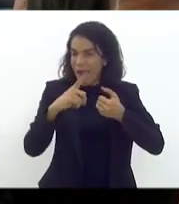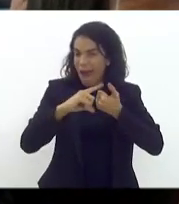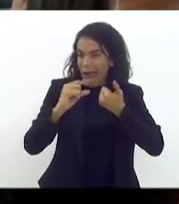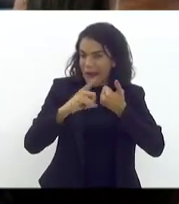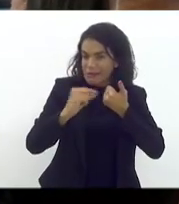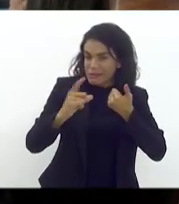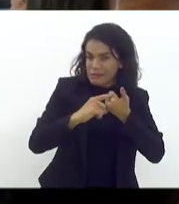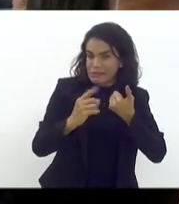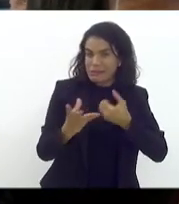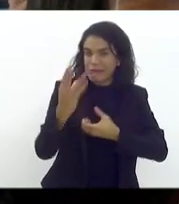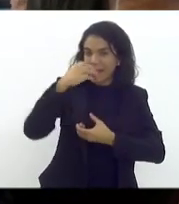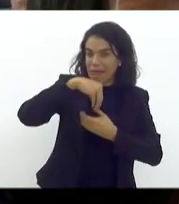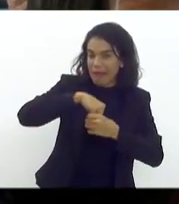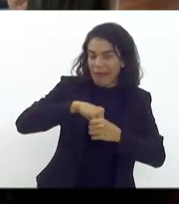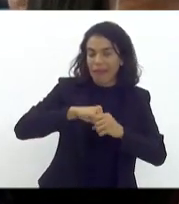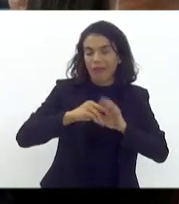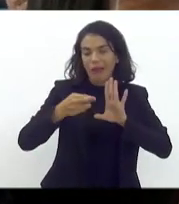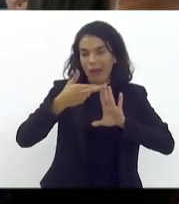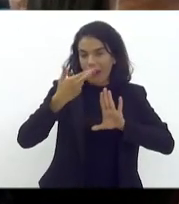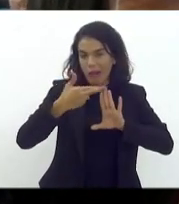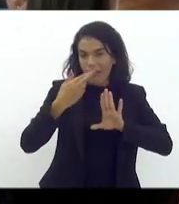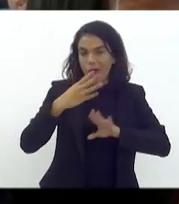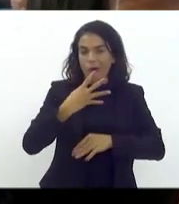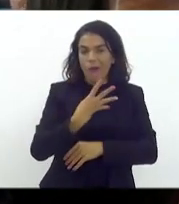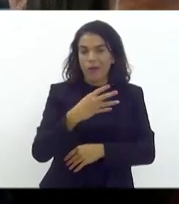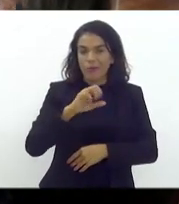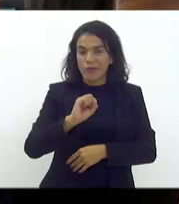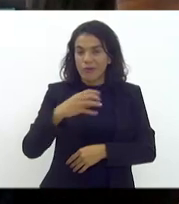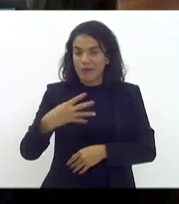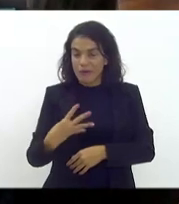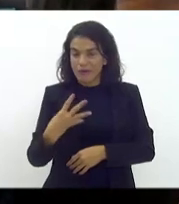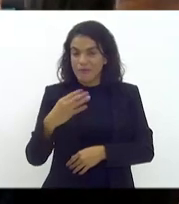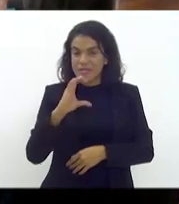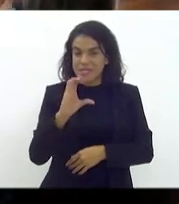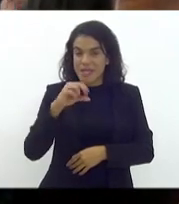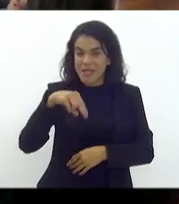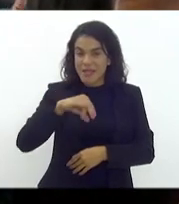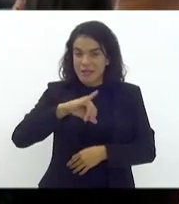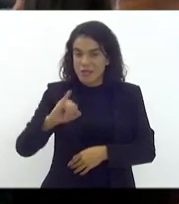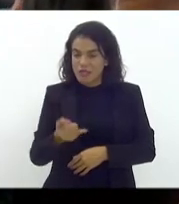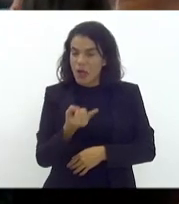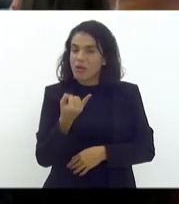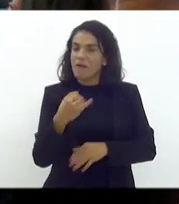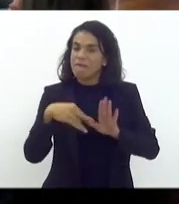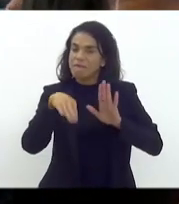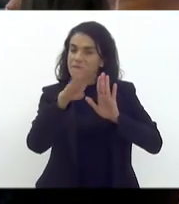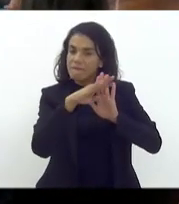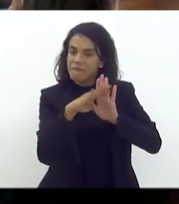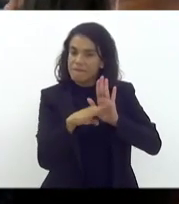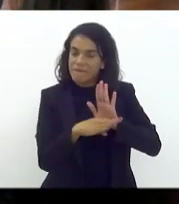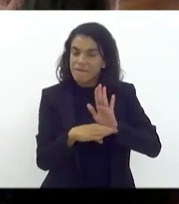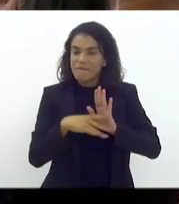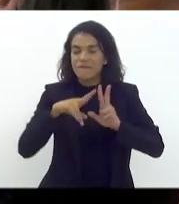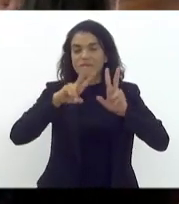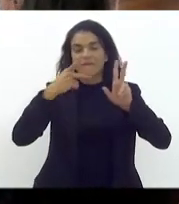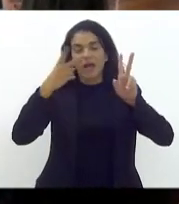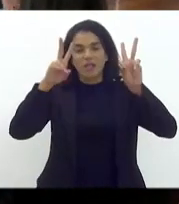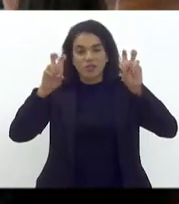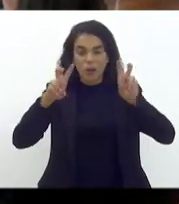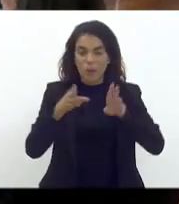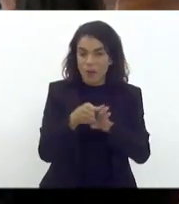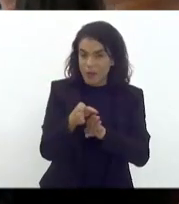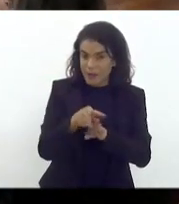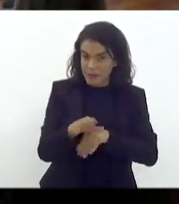incluídos na resolução 484 CNJ faltam esse tipo de indicação e